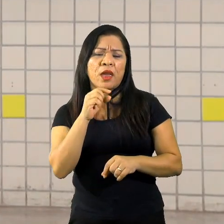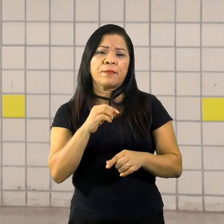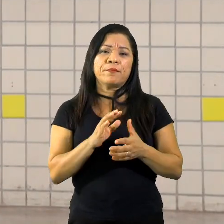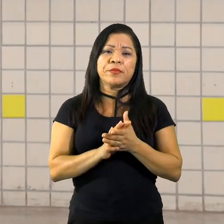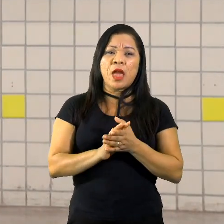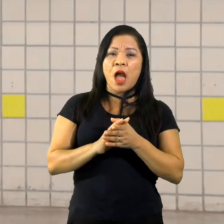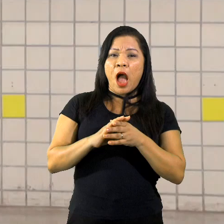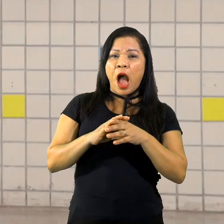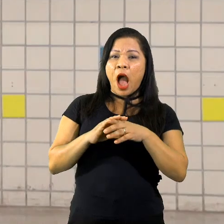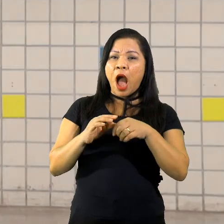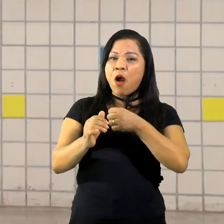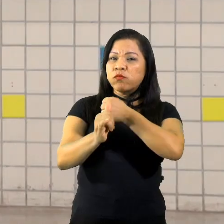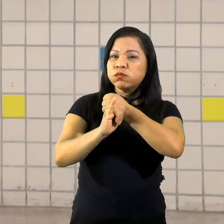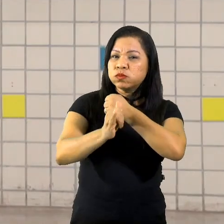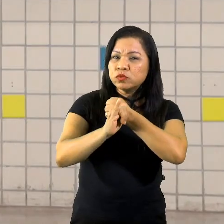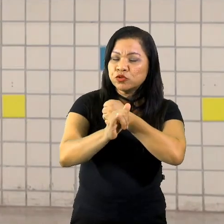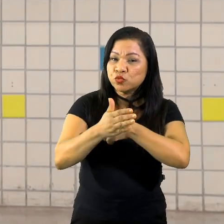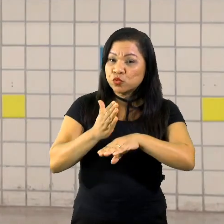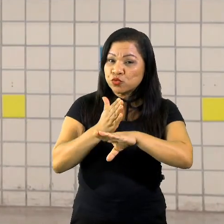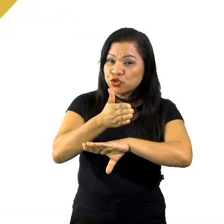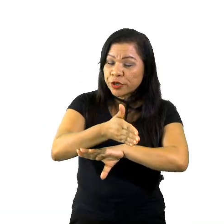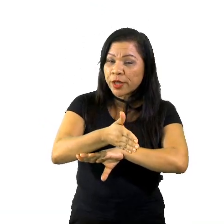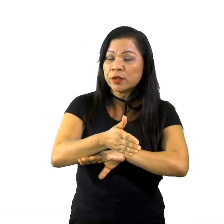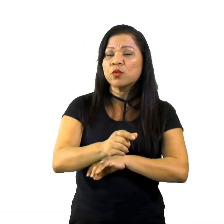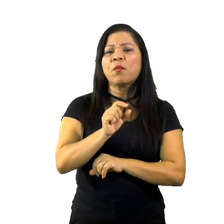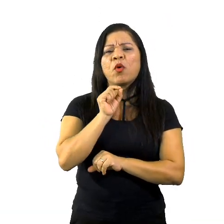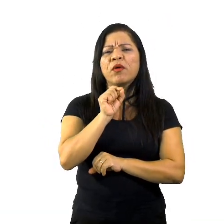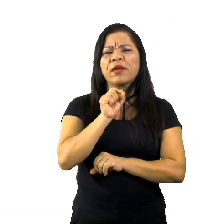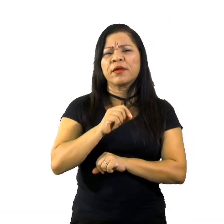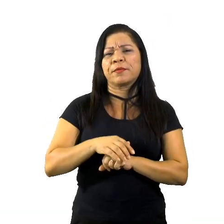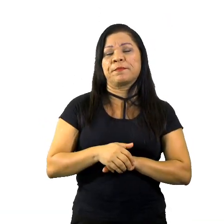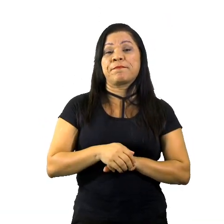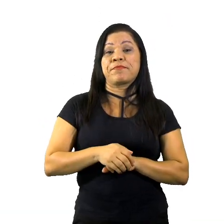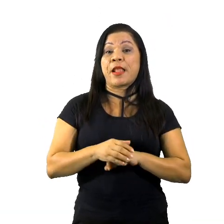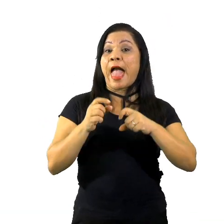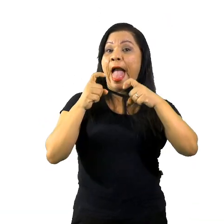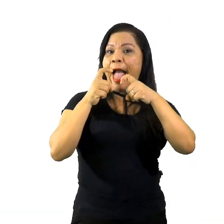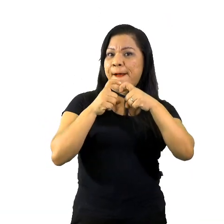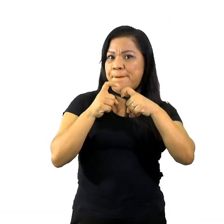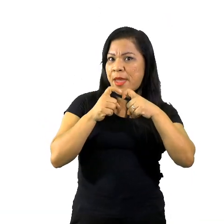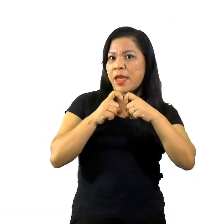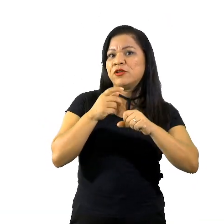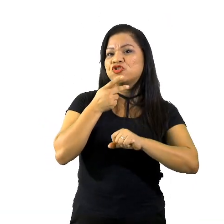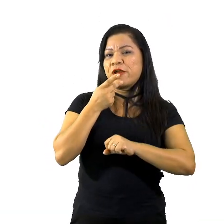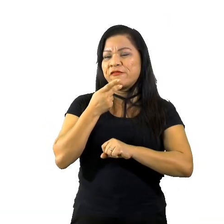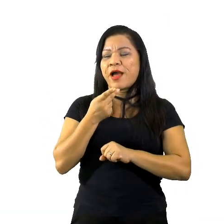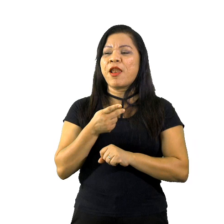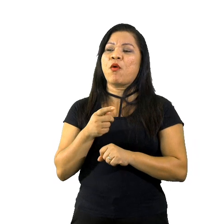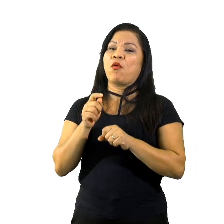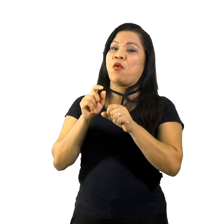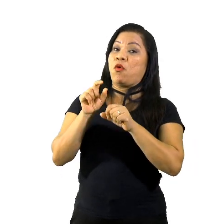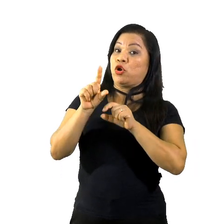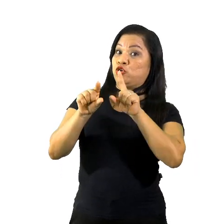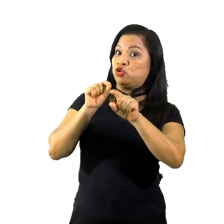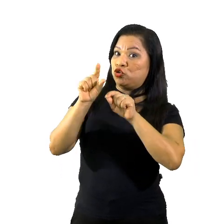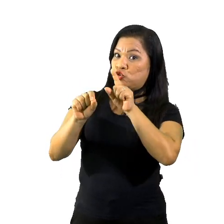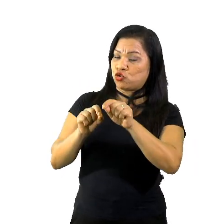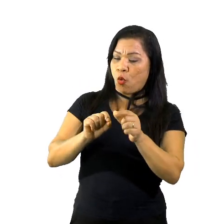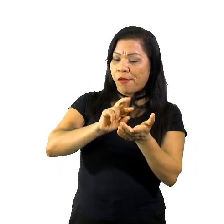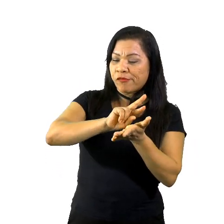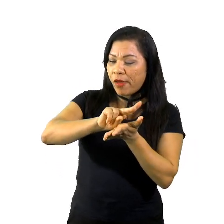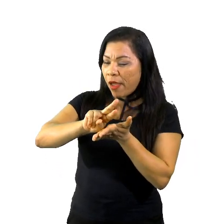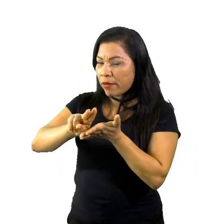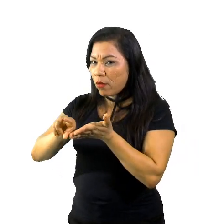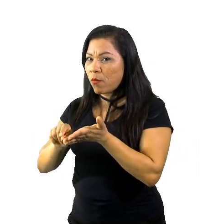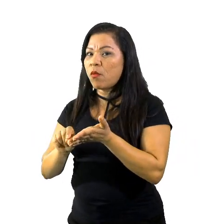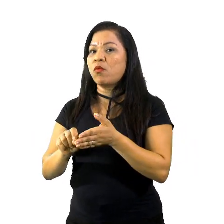caso, é a médica que colocou uma fala, né? Escolha coisas que vão te fazer bem. Aparece